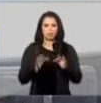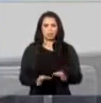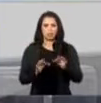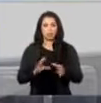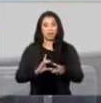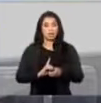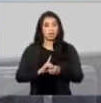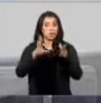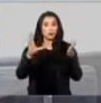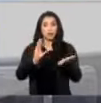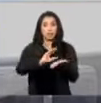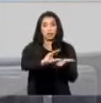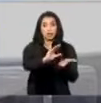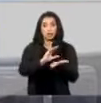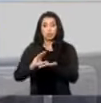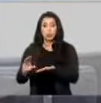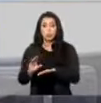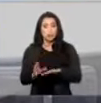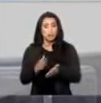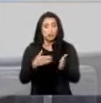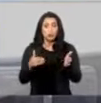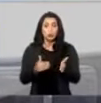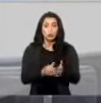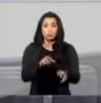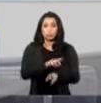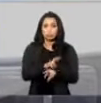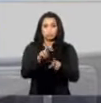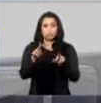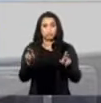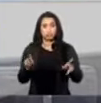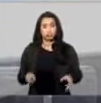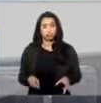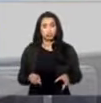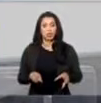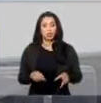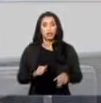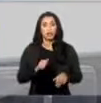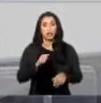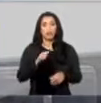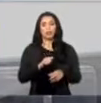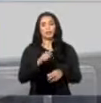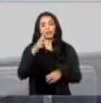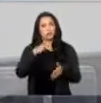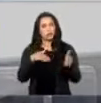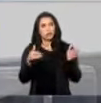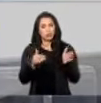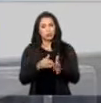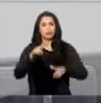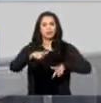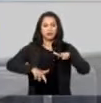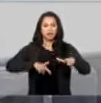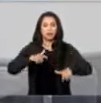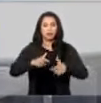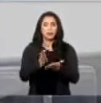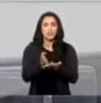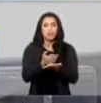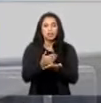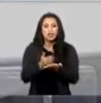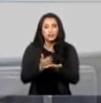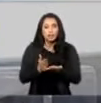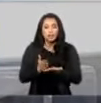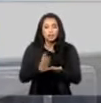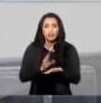dos recursos, é preciso a gente garantir que haja uma diversidade nos atores, nos agentes, que vão estruturalmente dividir esses recursos, partilhar